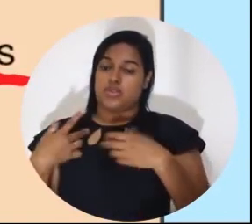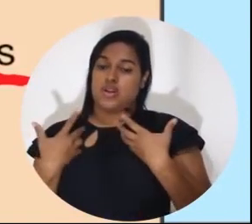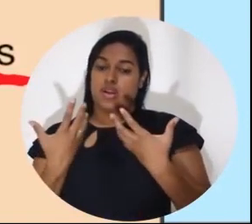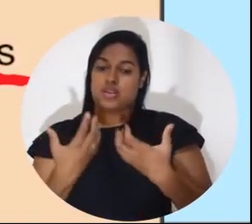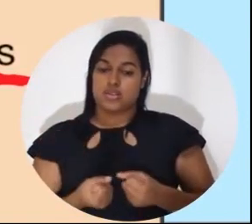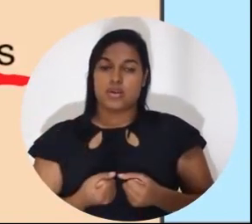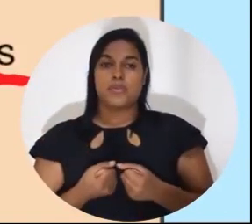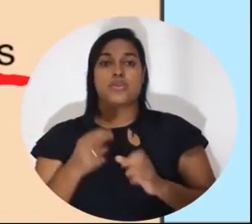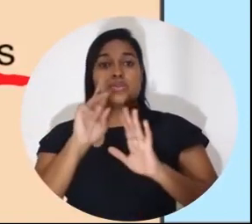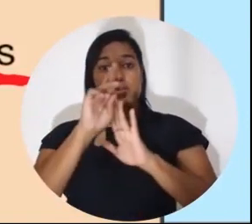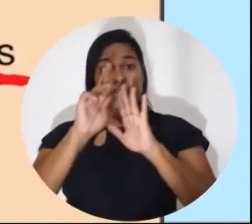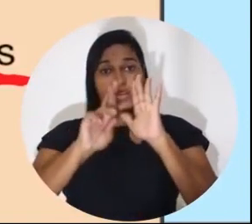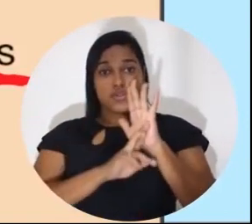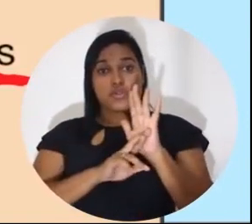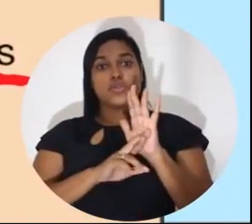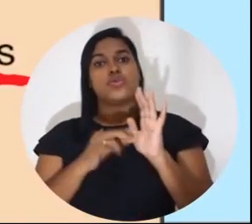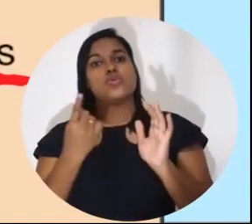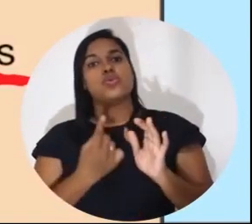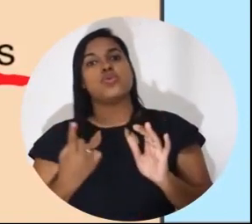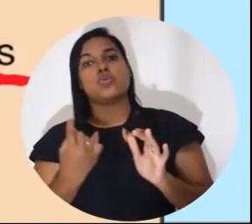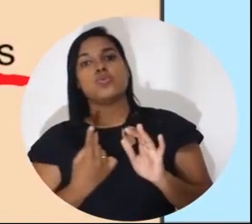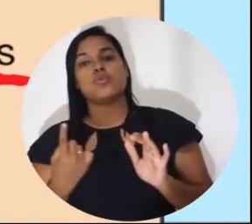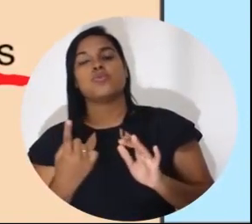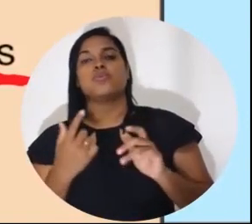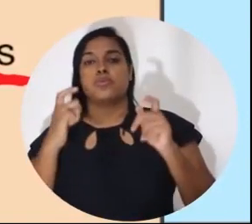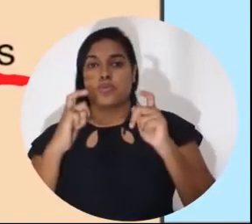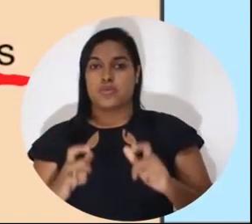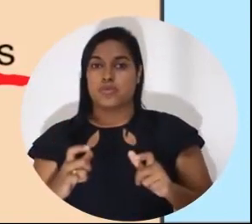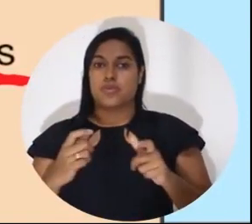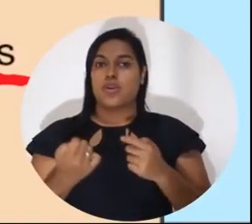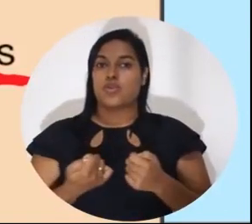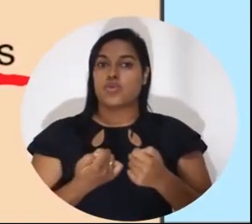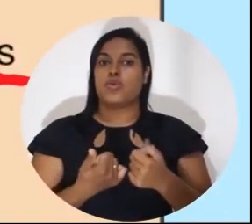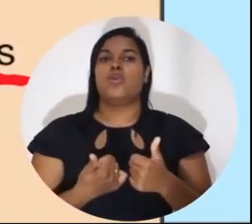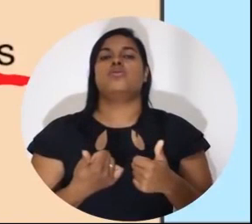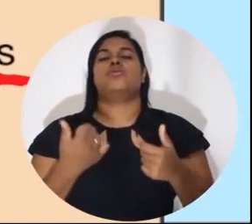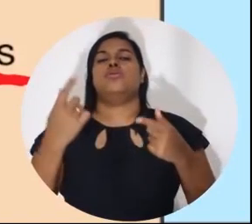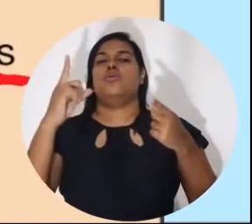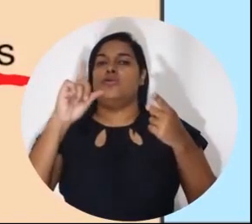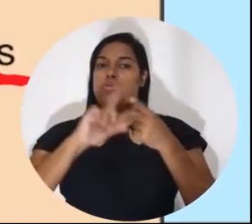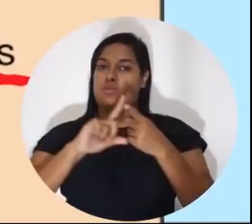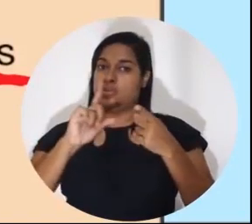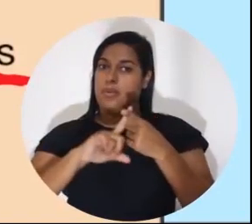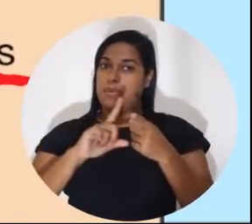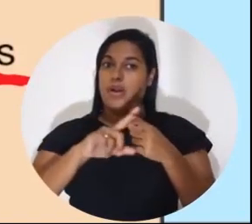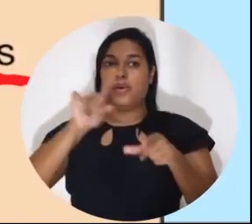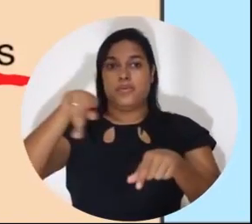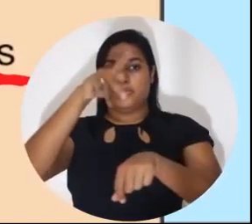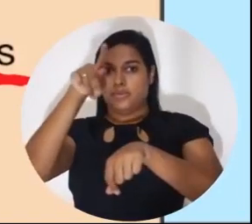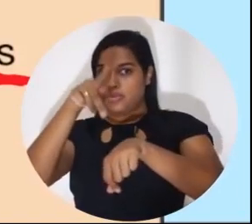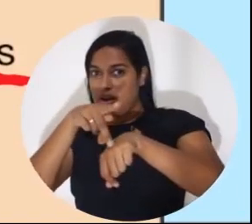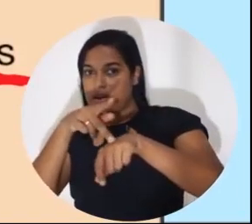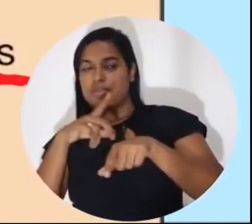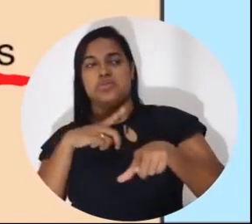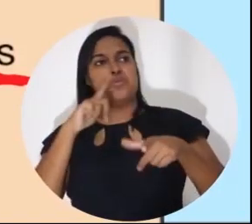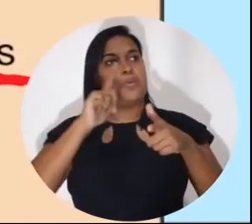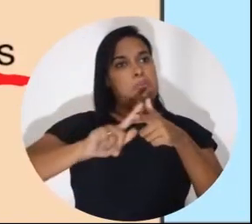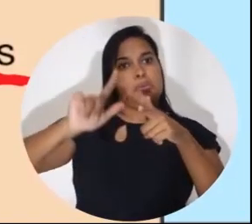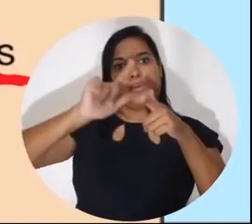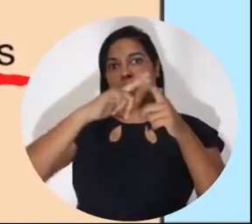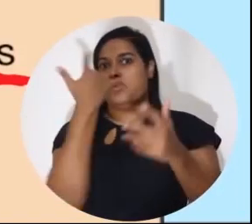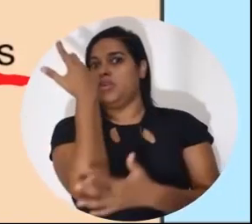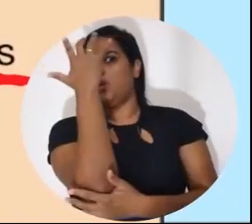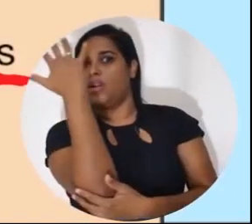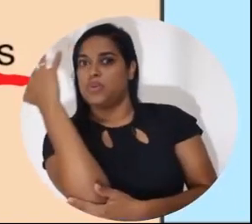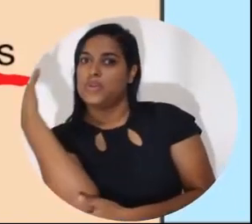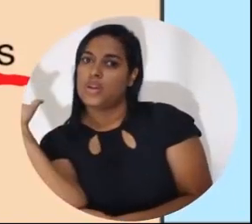recebeu. Esse registro parte de um só lado. São as doações, os donativos para países que passaram por catástrofes,